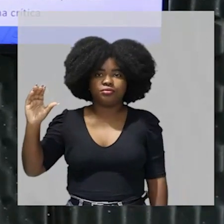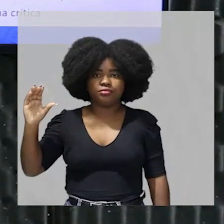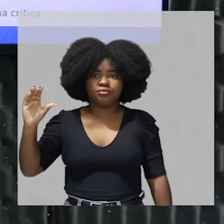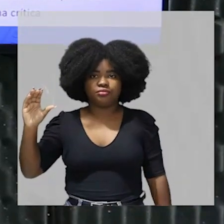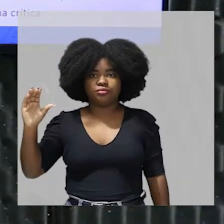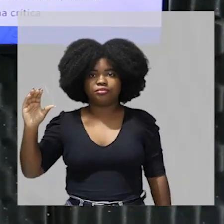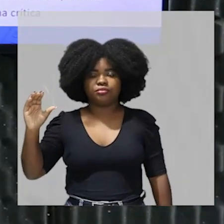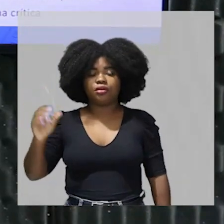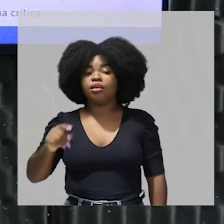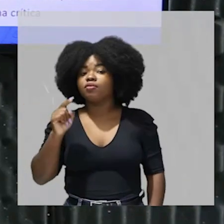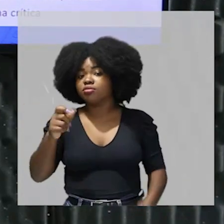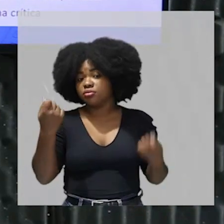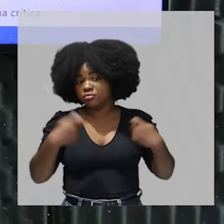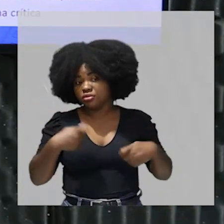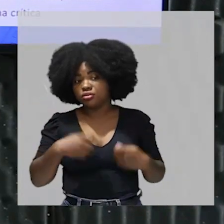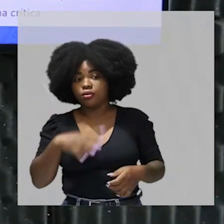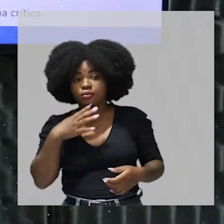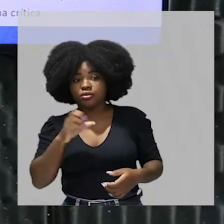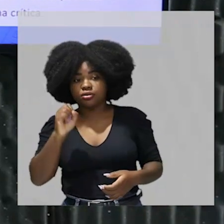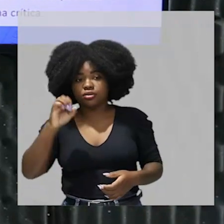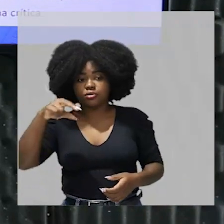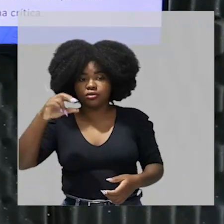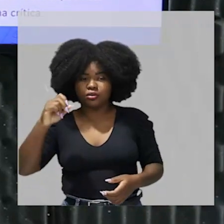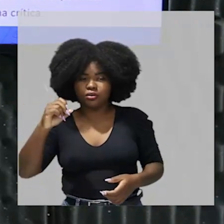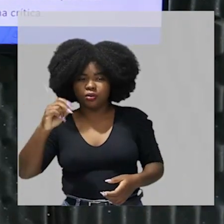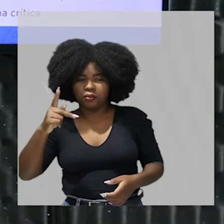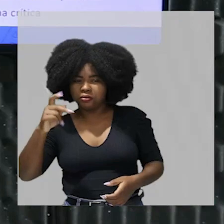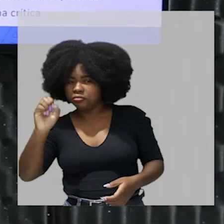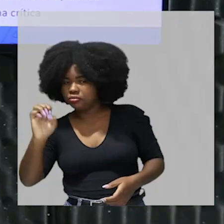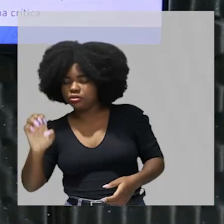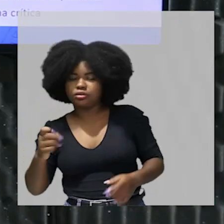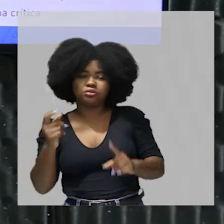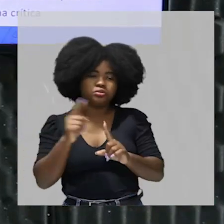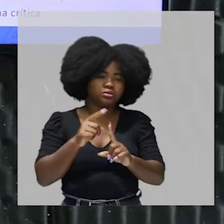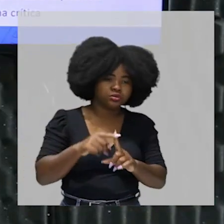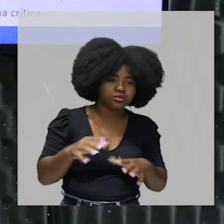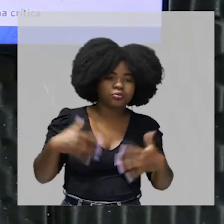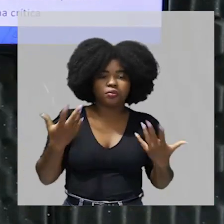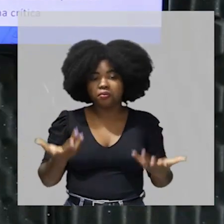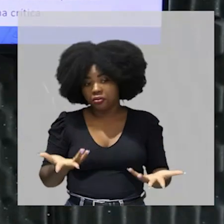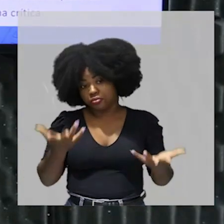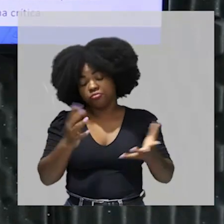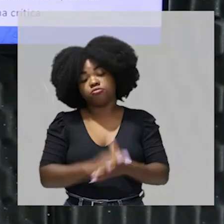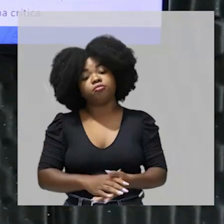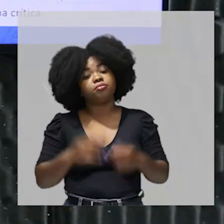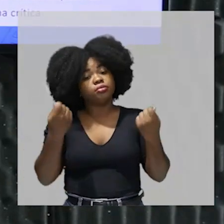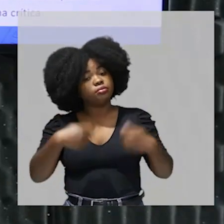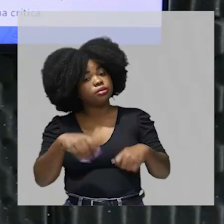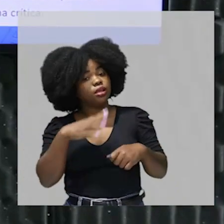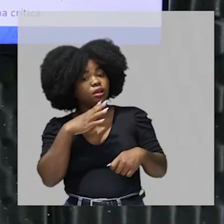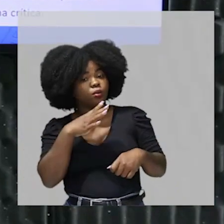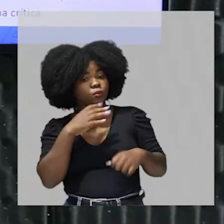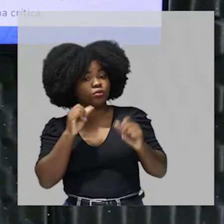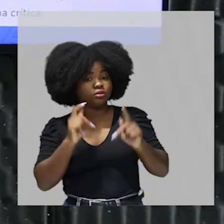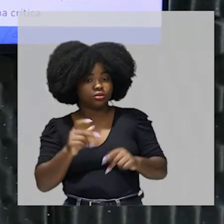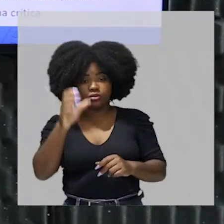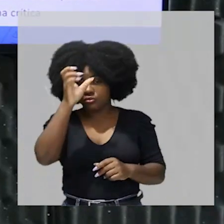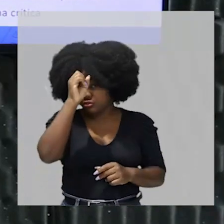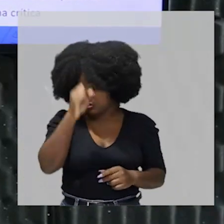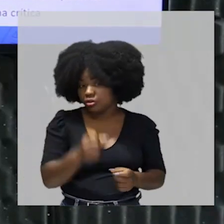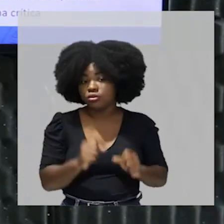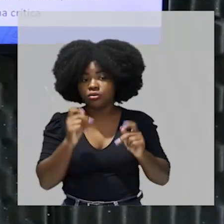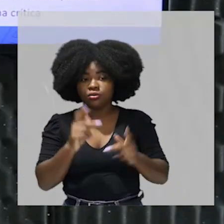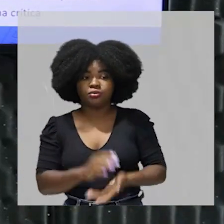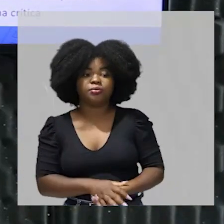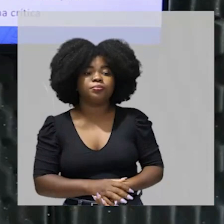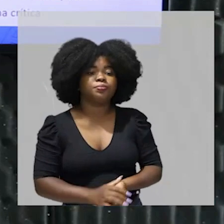conhecer o que é resumo o que é uma tese tem que saber aí esses textos que